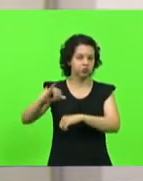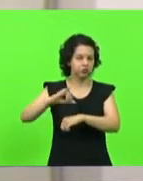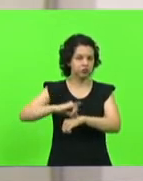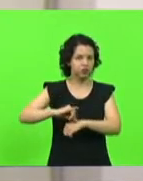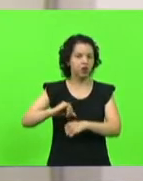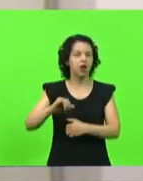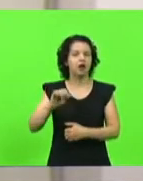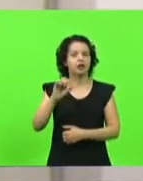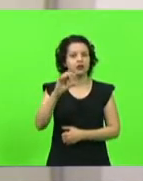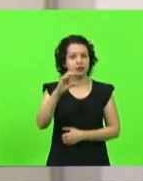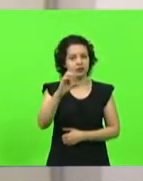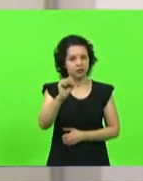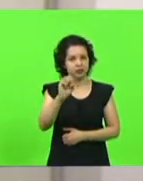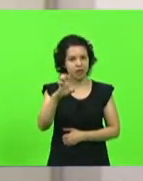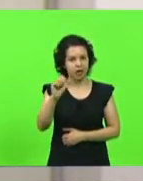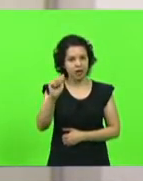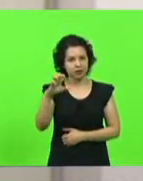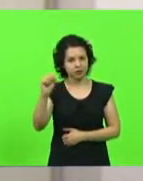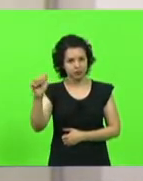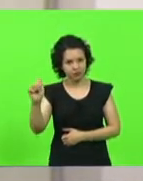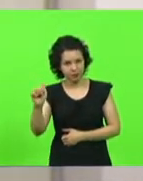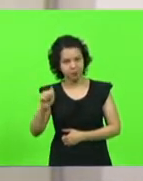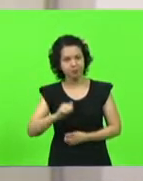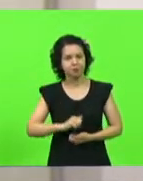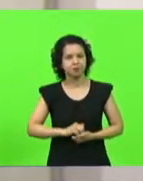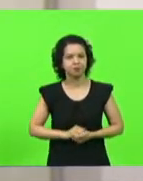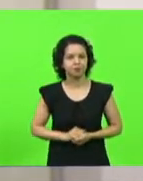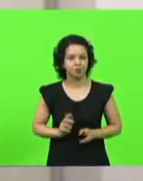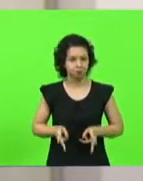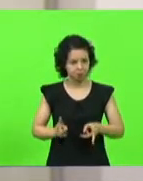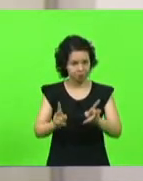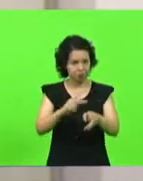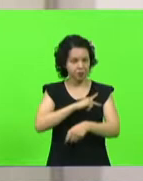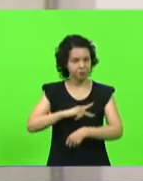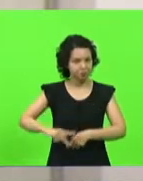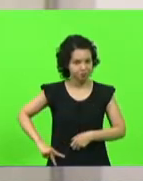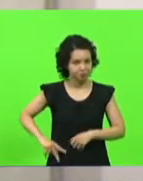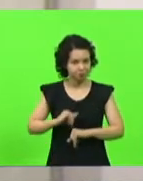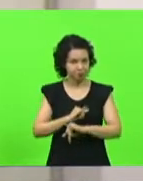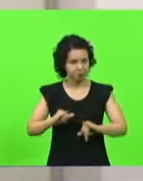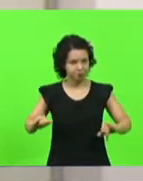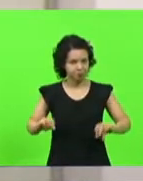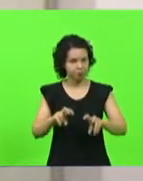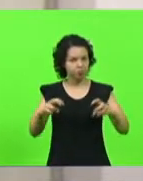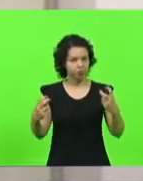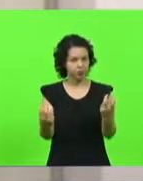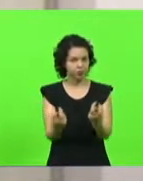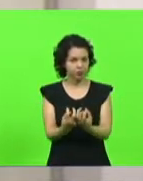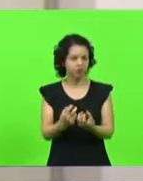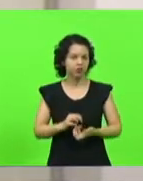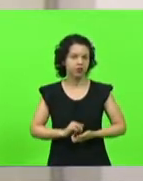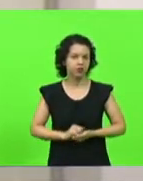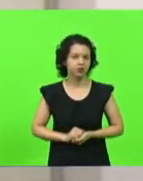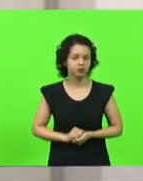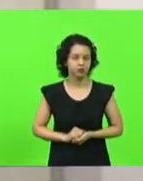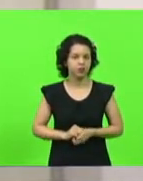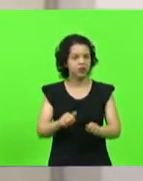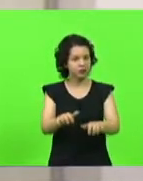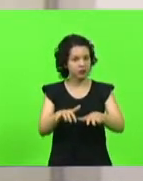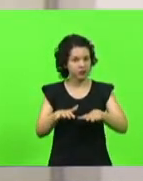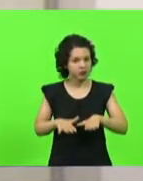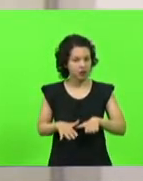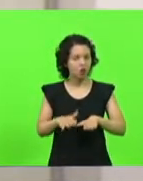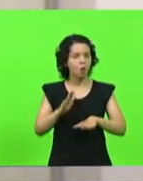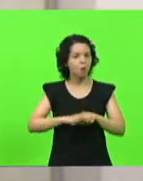Gilmar Germano Jacobowski. Ato contínuo, o senhor presidente deu conhecimento ao plenário de que a sessão foi convocada por